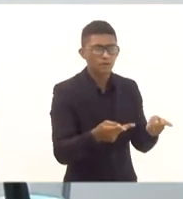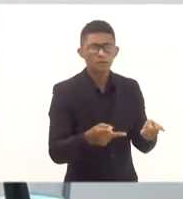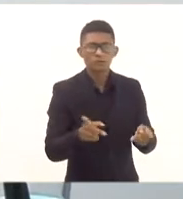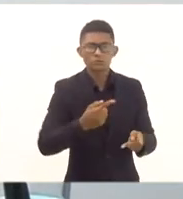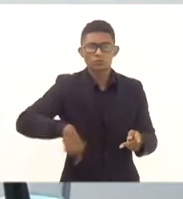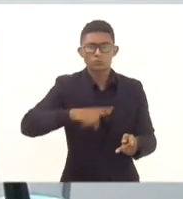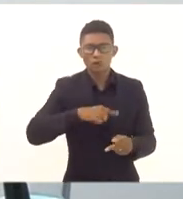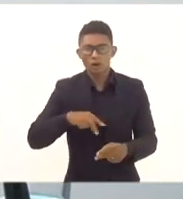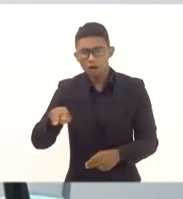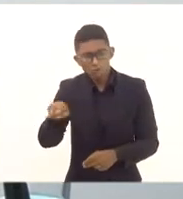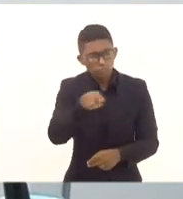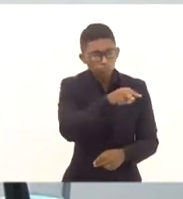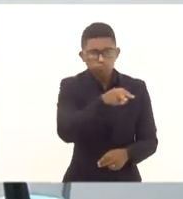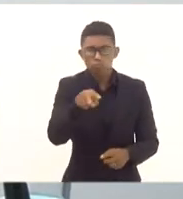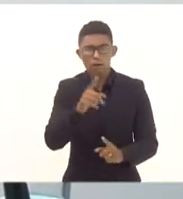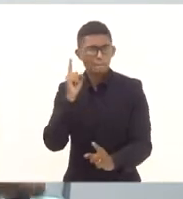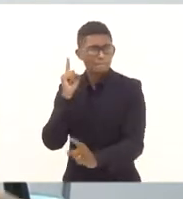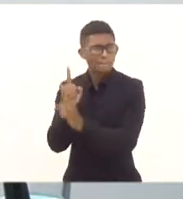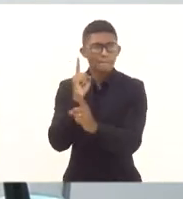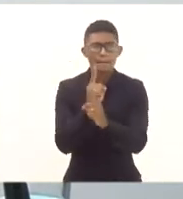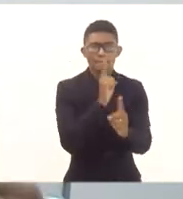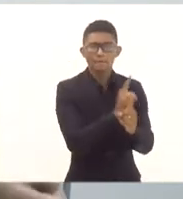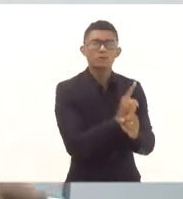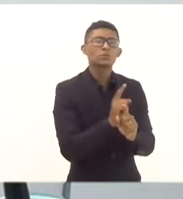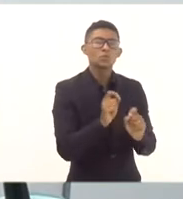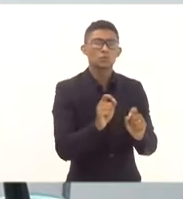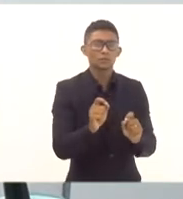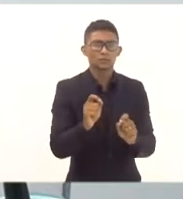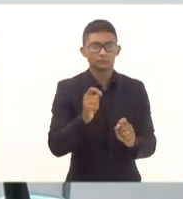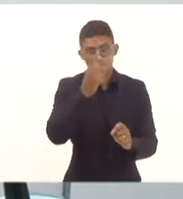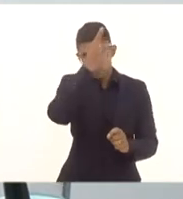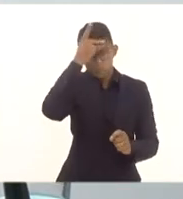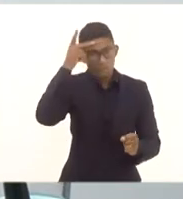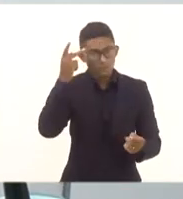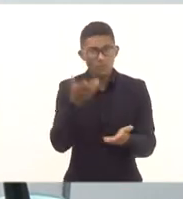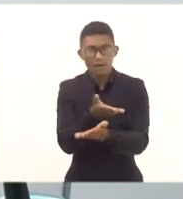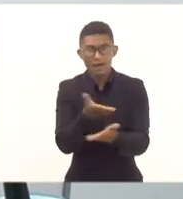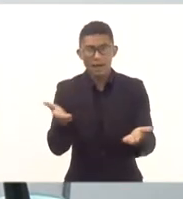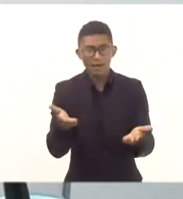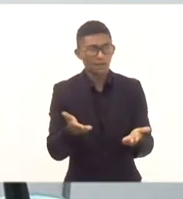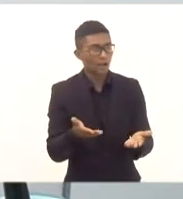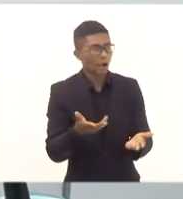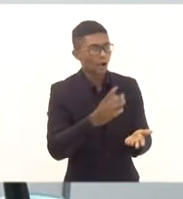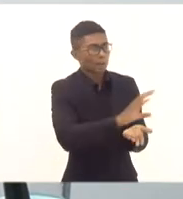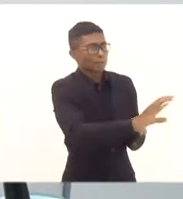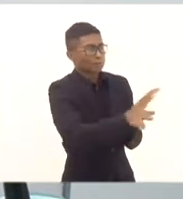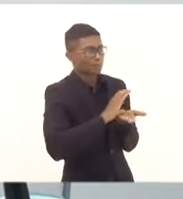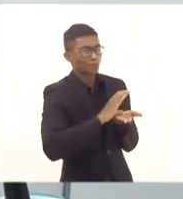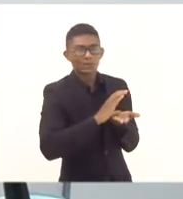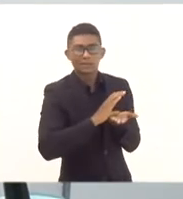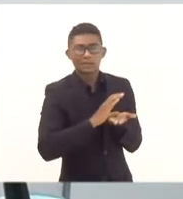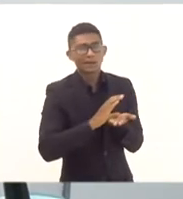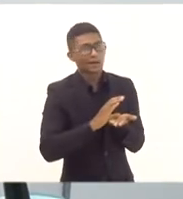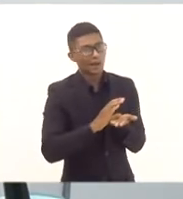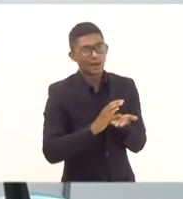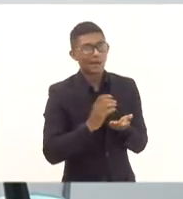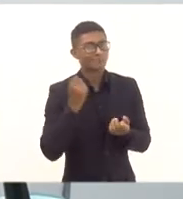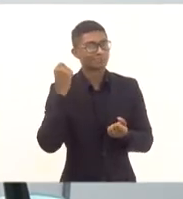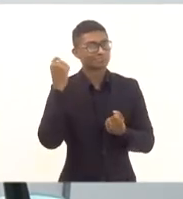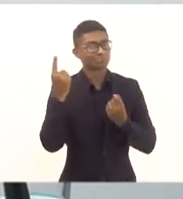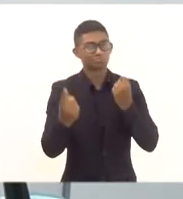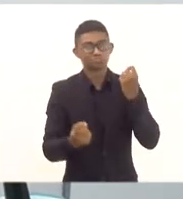no que tange ao número de pessoas beneficiadas em determinados e cidades e ao